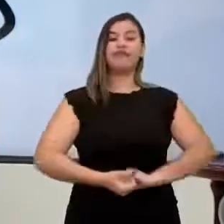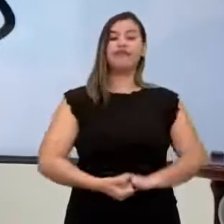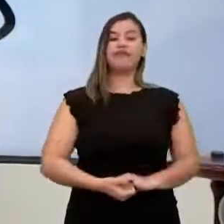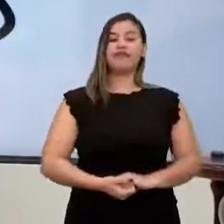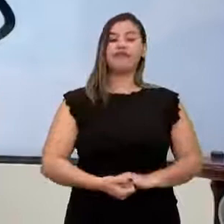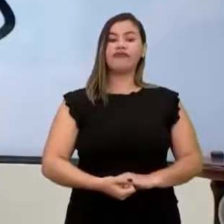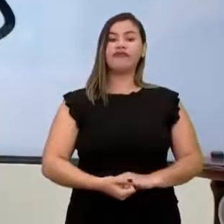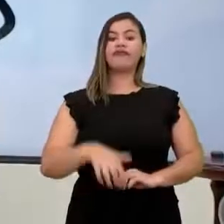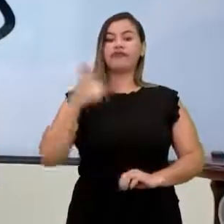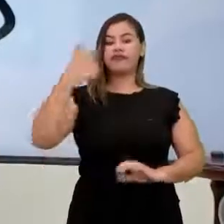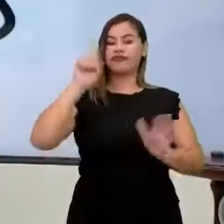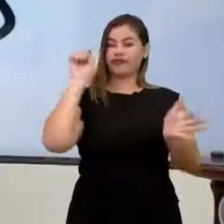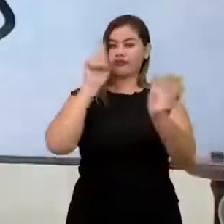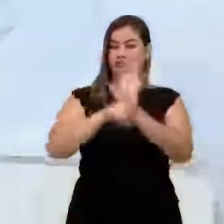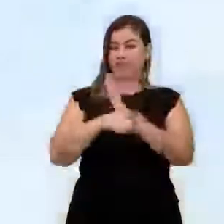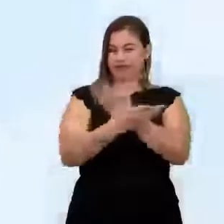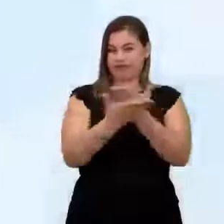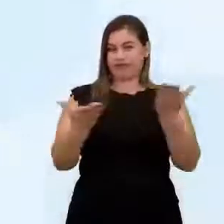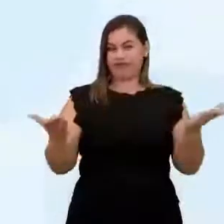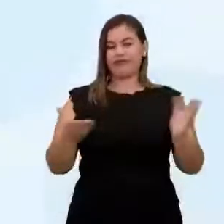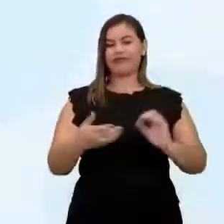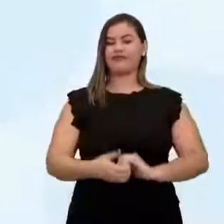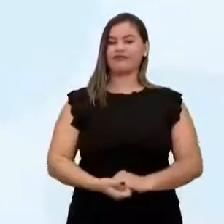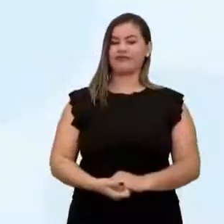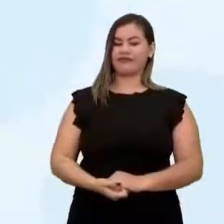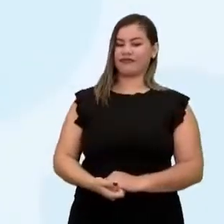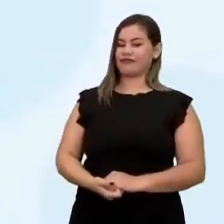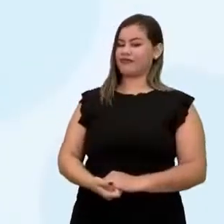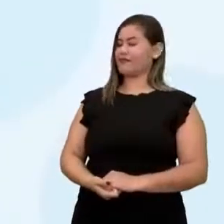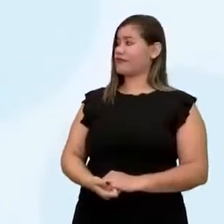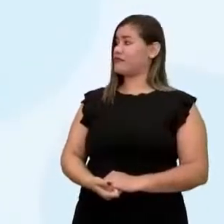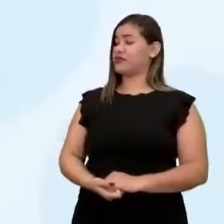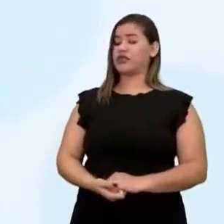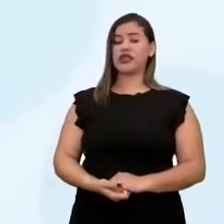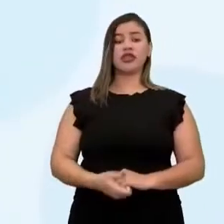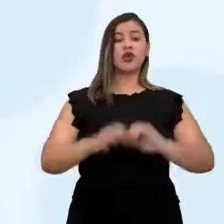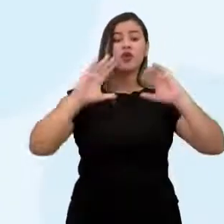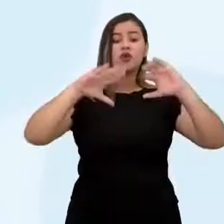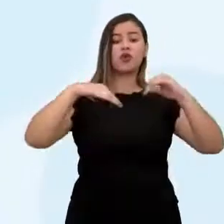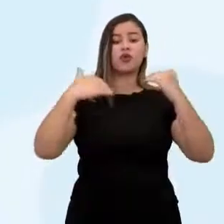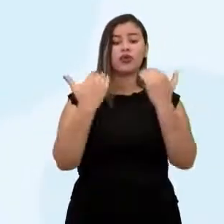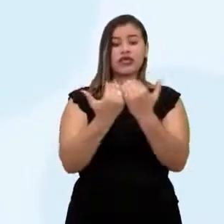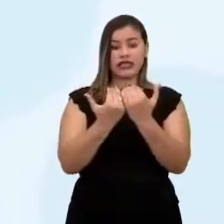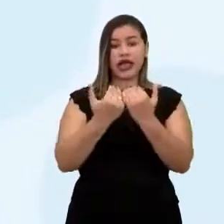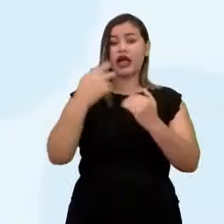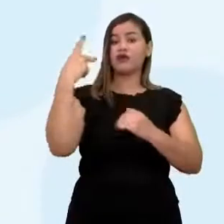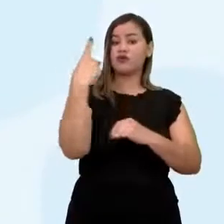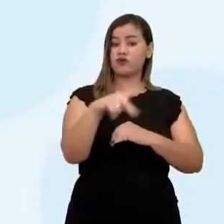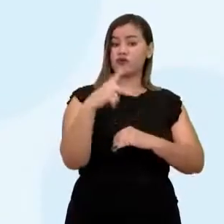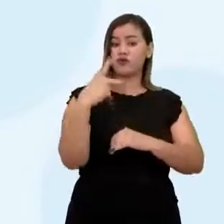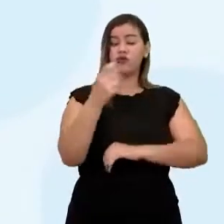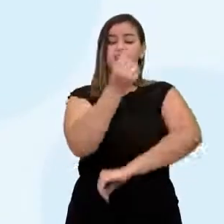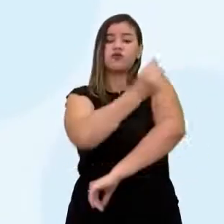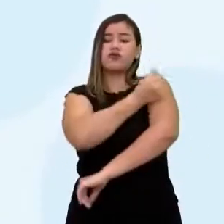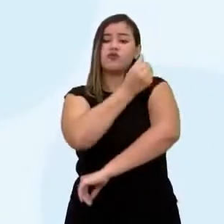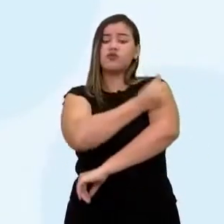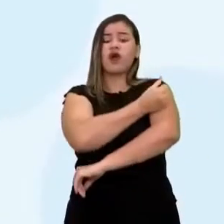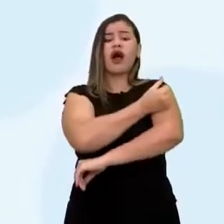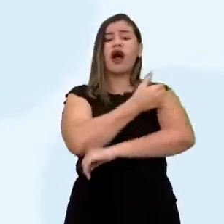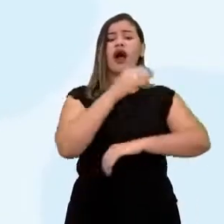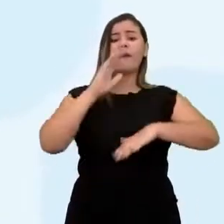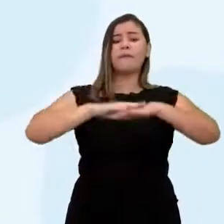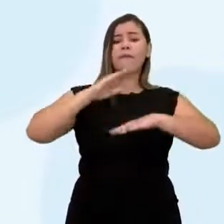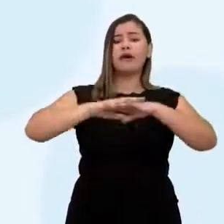Agora, eu tenho mais uma perguntinha para vocês. Dá uma olhadinha na tela, ó. Como você, aluno do sexto ano, exerce